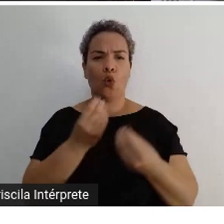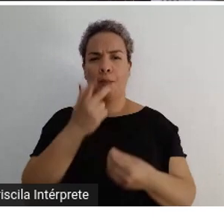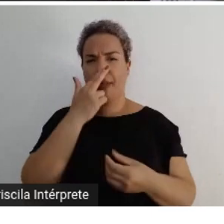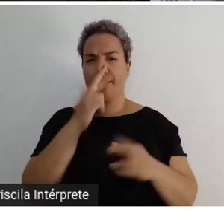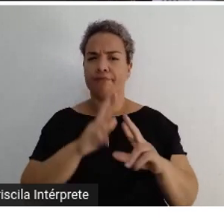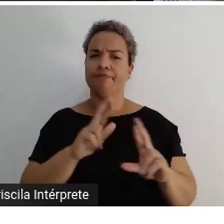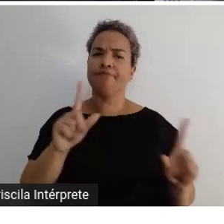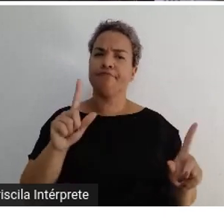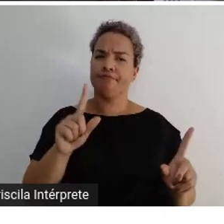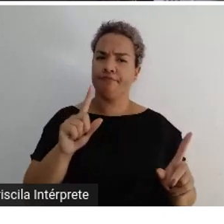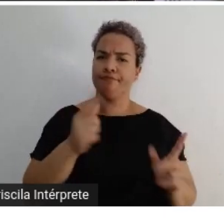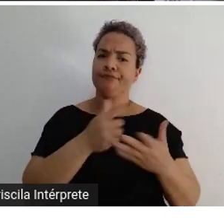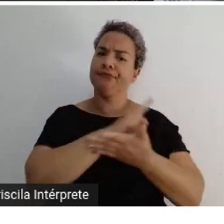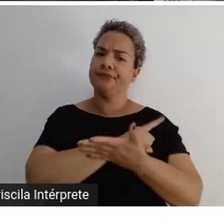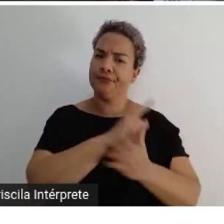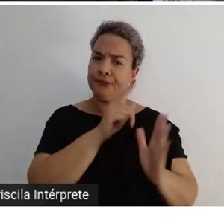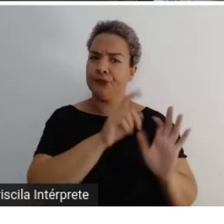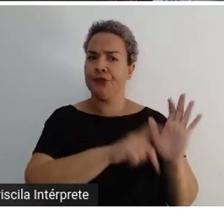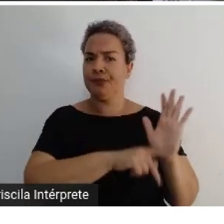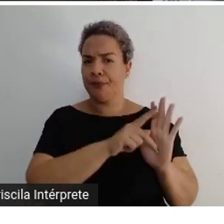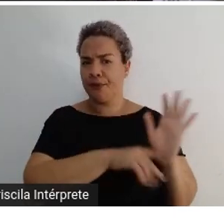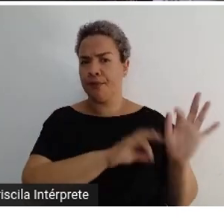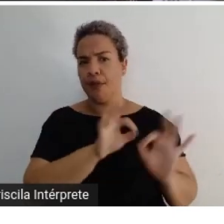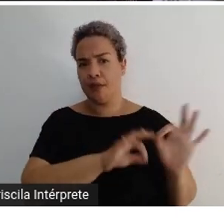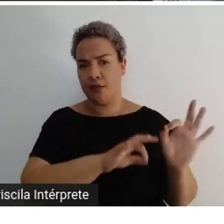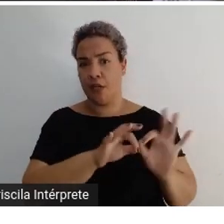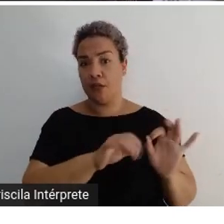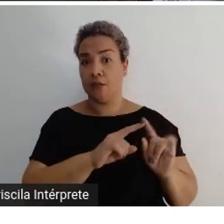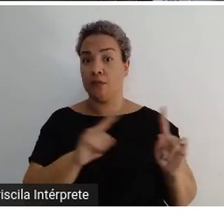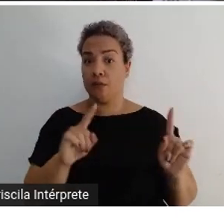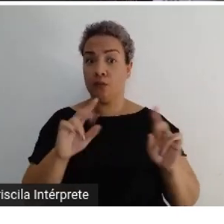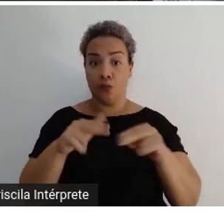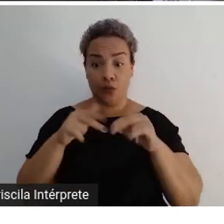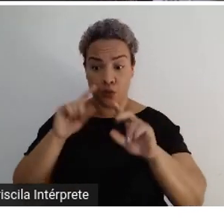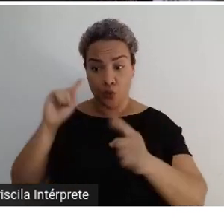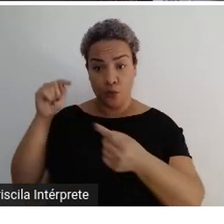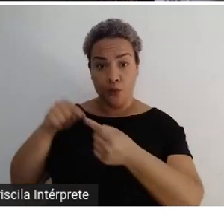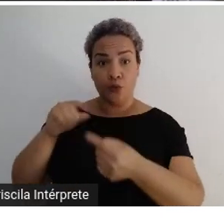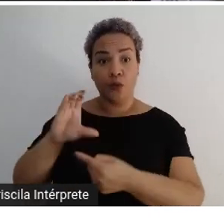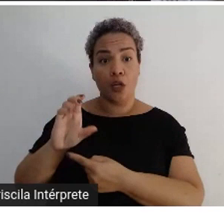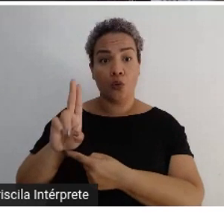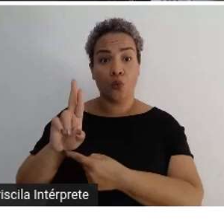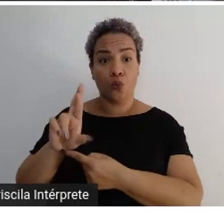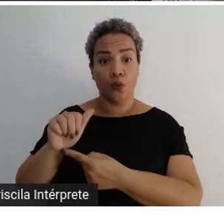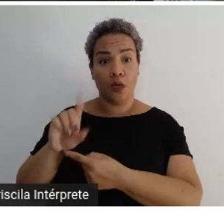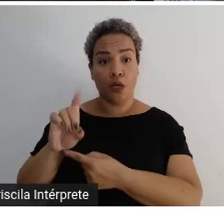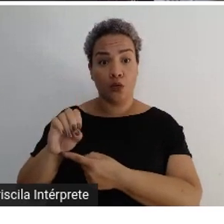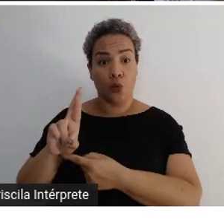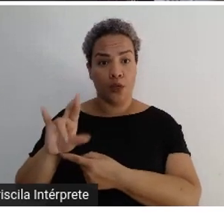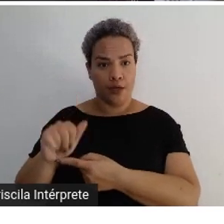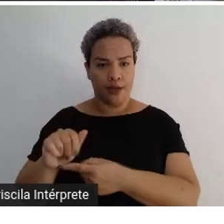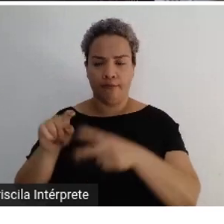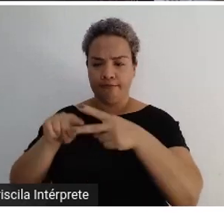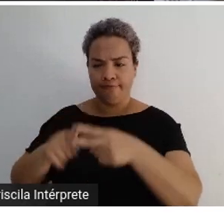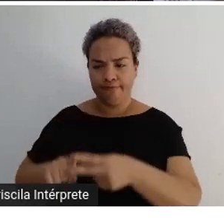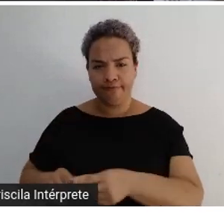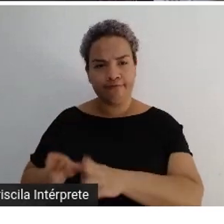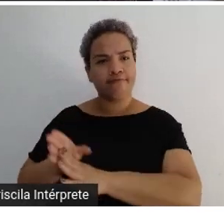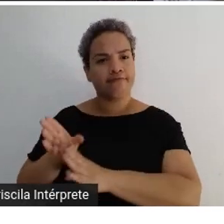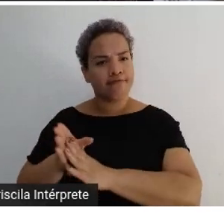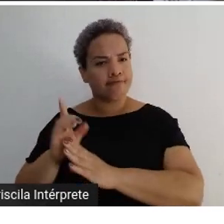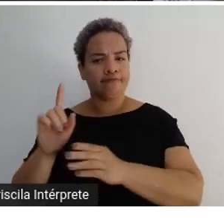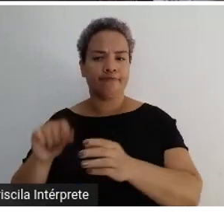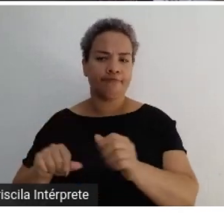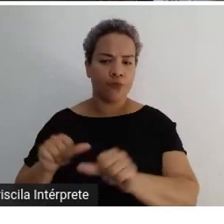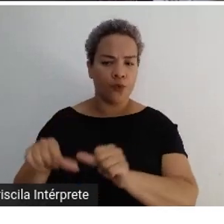nós havíamos planejado. Então, a curadoria, ela vai fazer esse papel de verificação, de